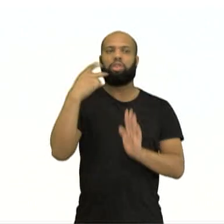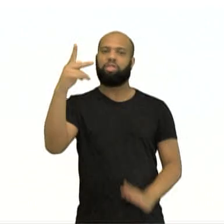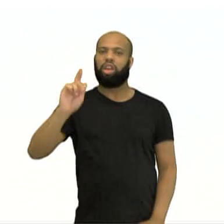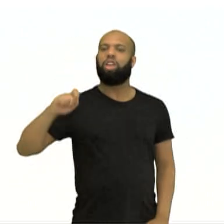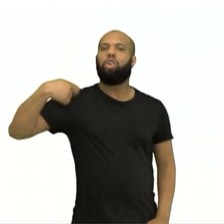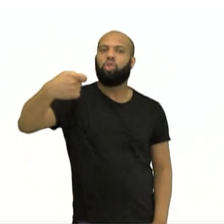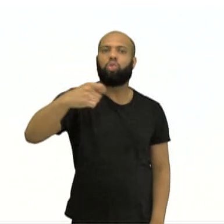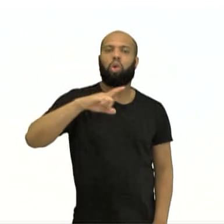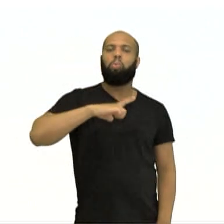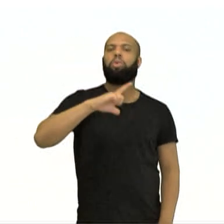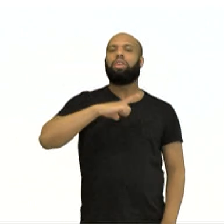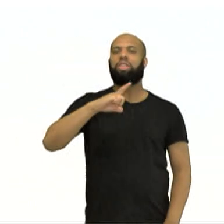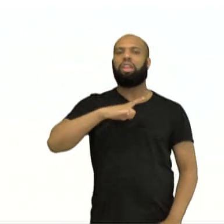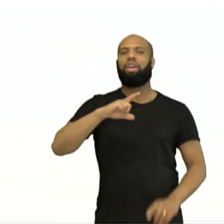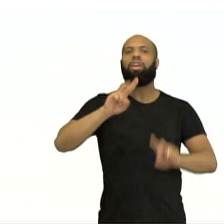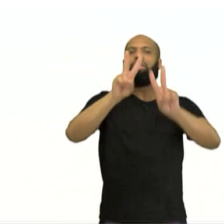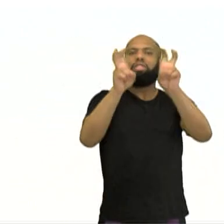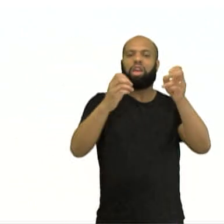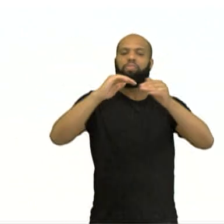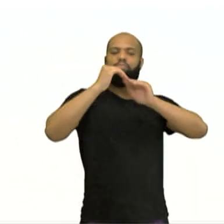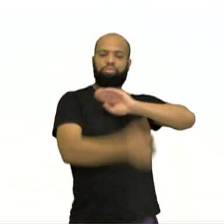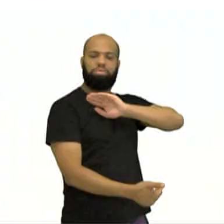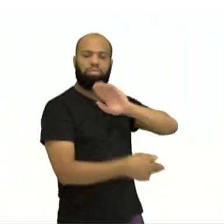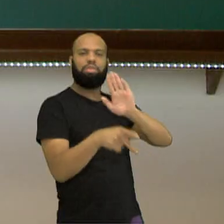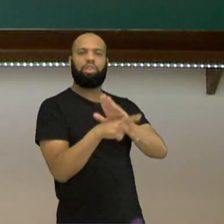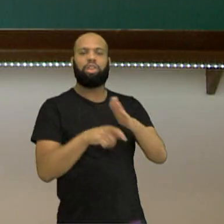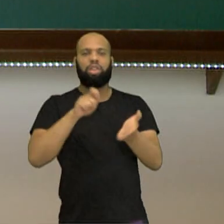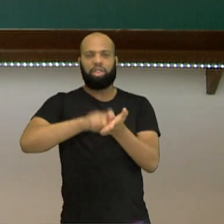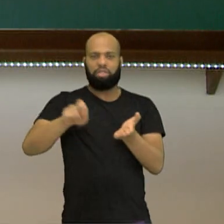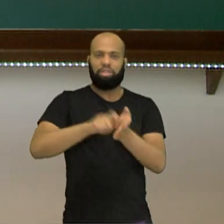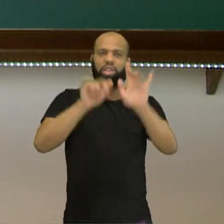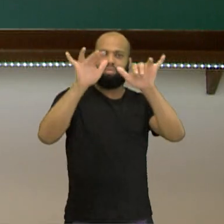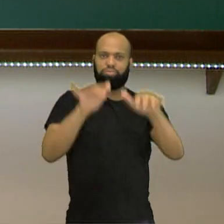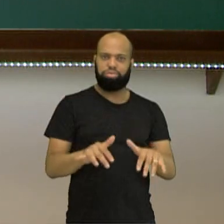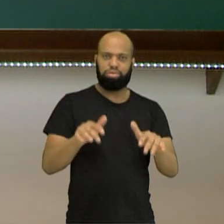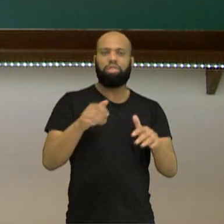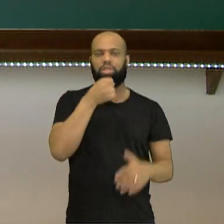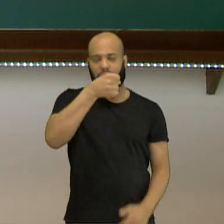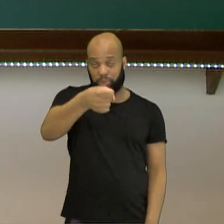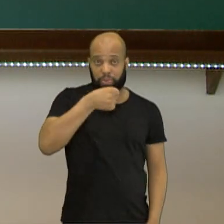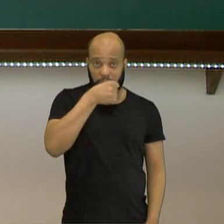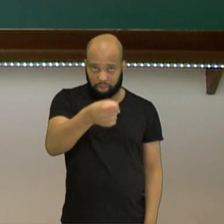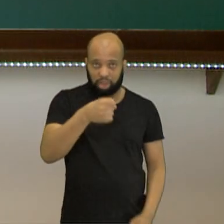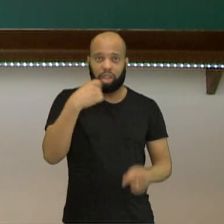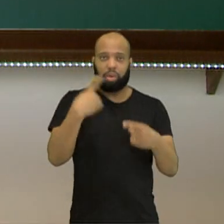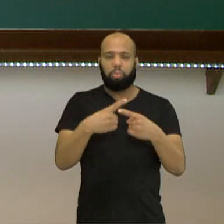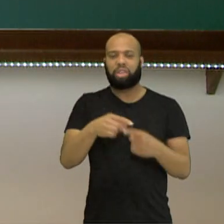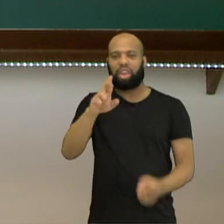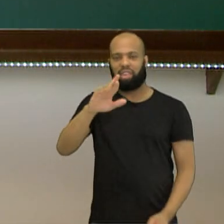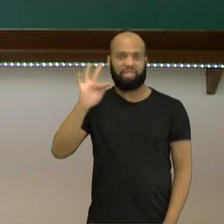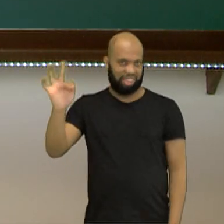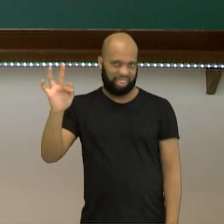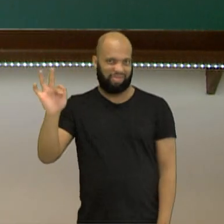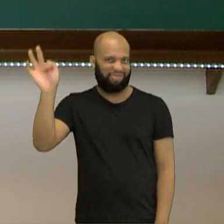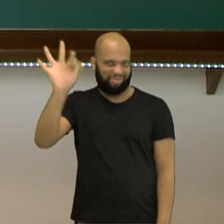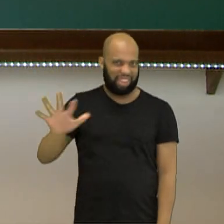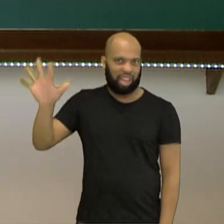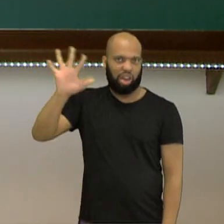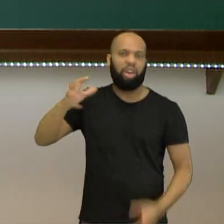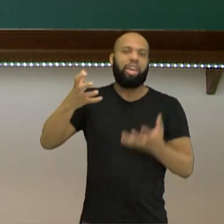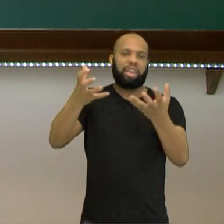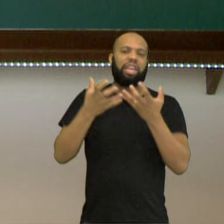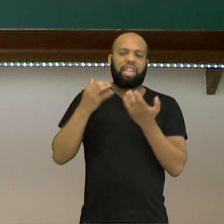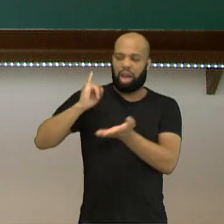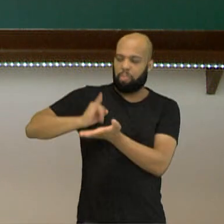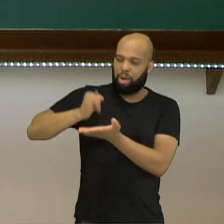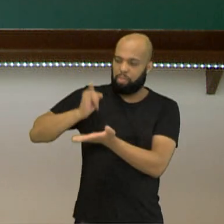ela discordou do que estava escrito na matéria. A Receita Federal na matéria quer